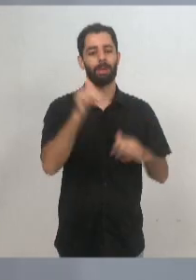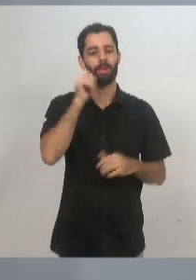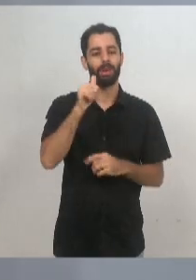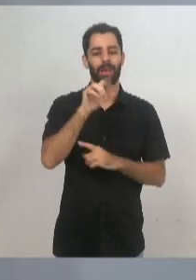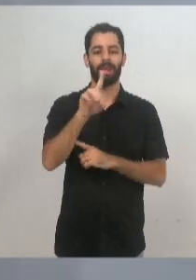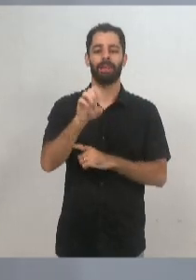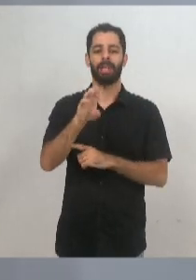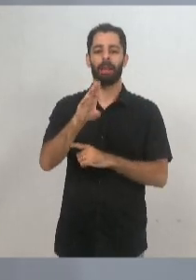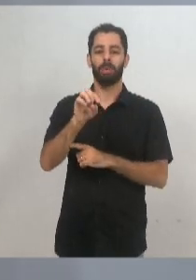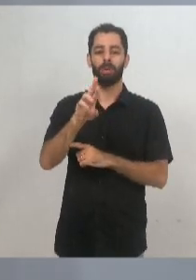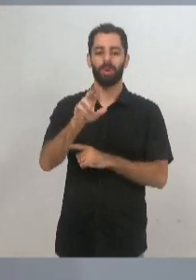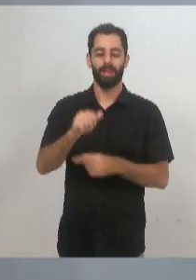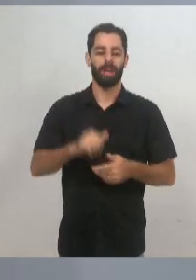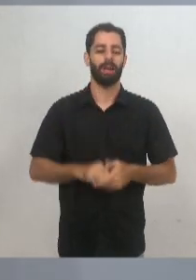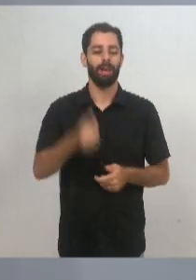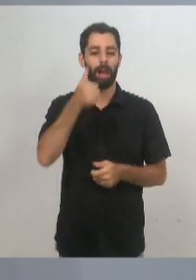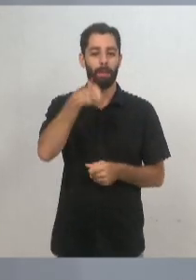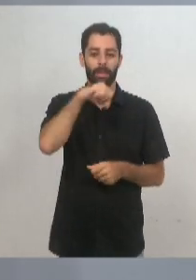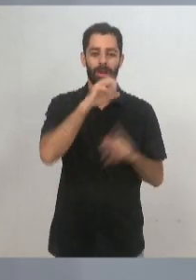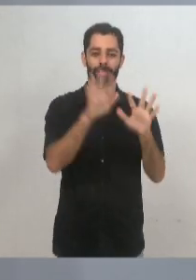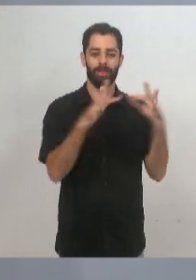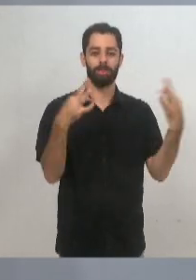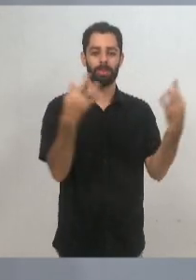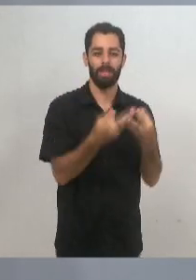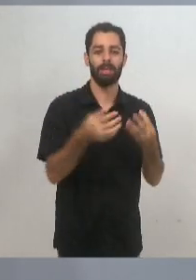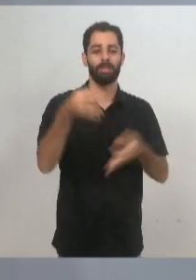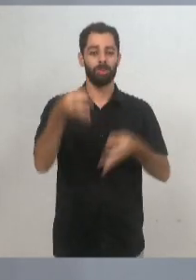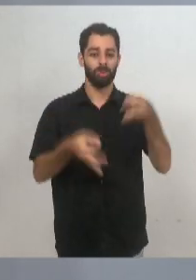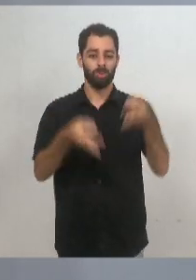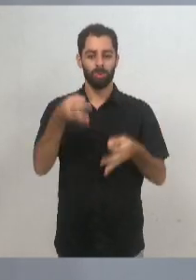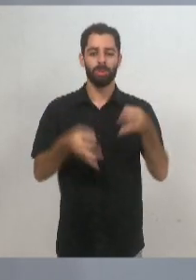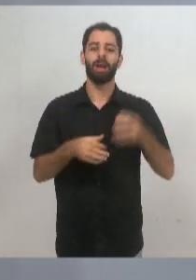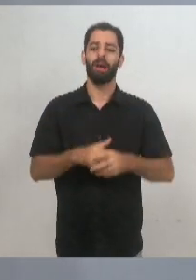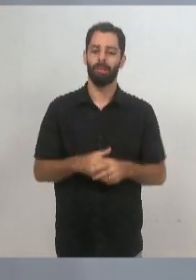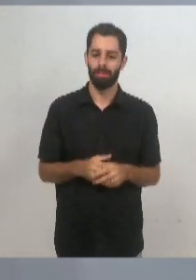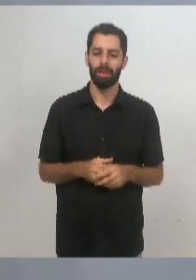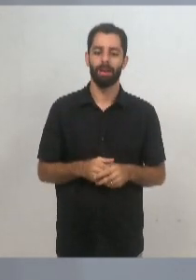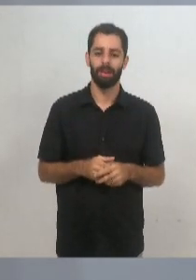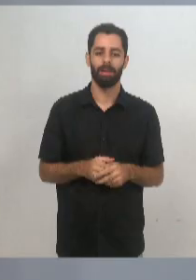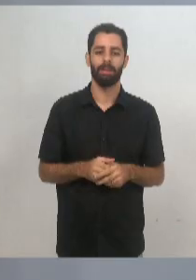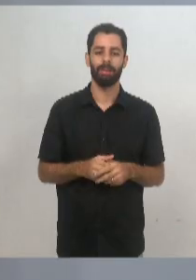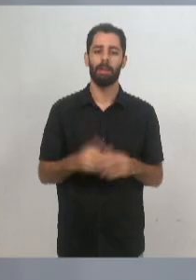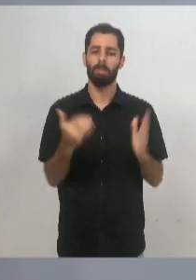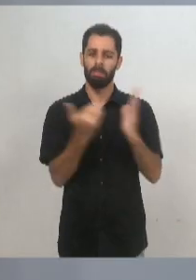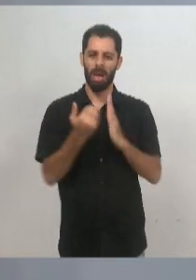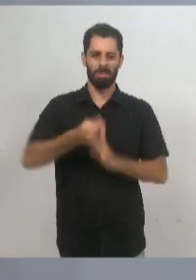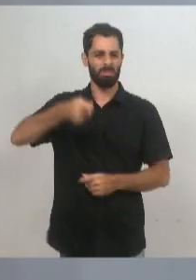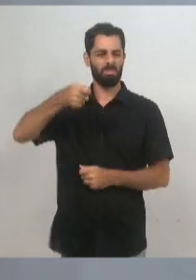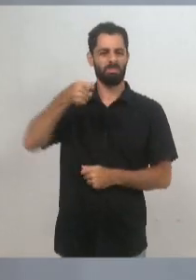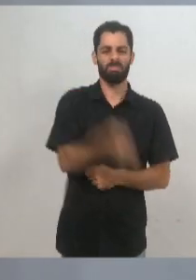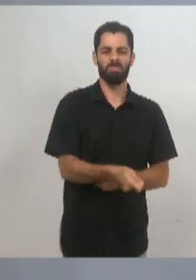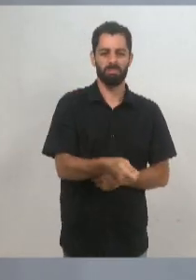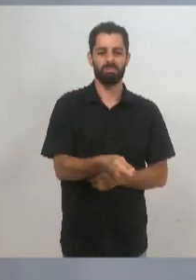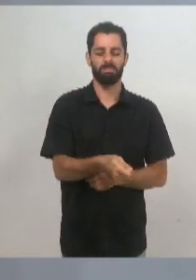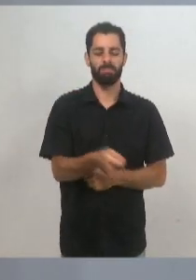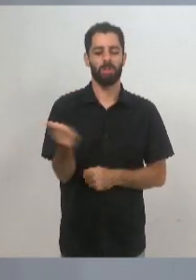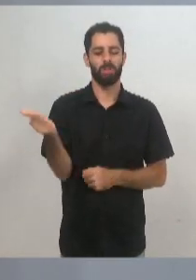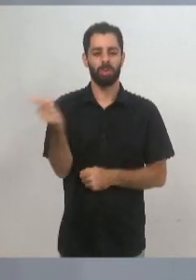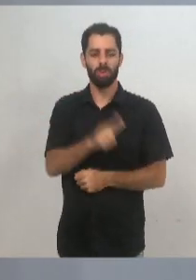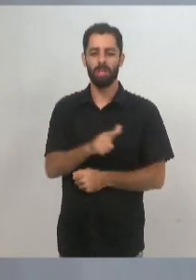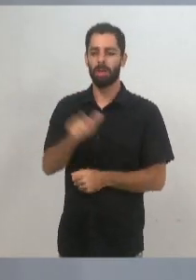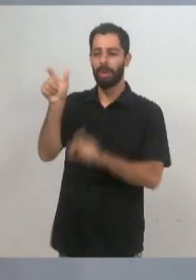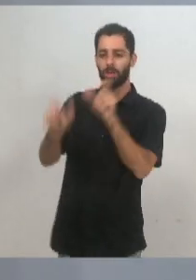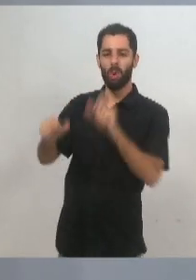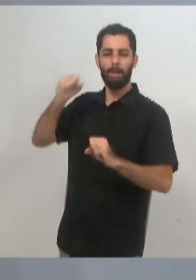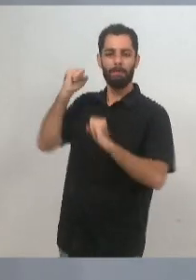Débora, uma mãe de família que está sendo julgada com mais severidade de